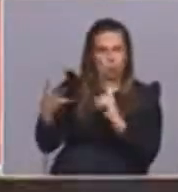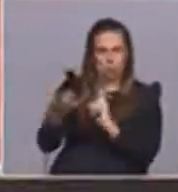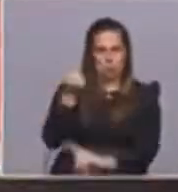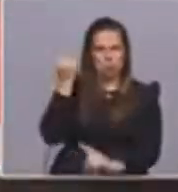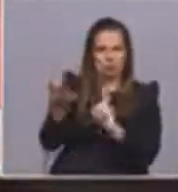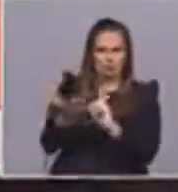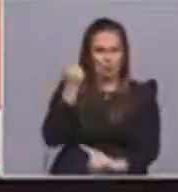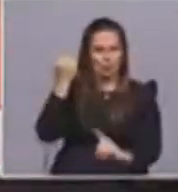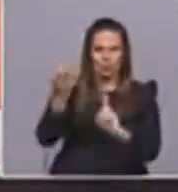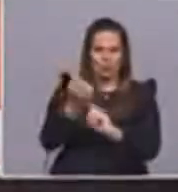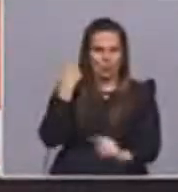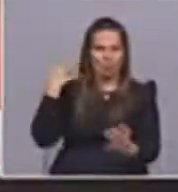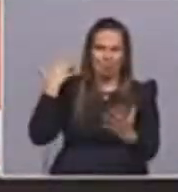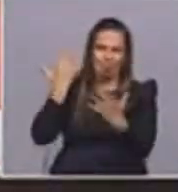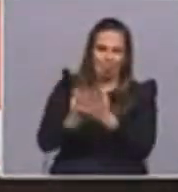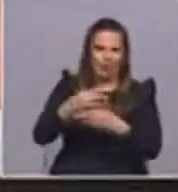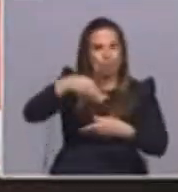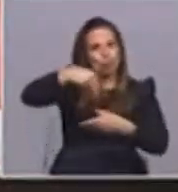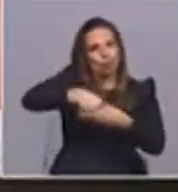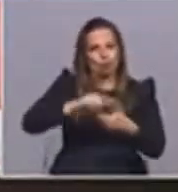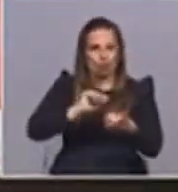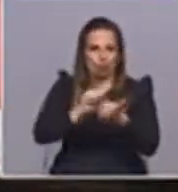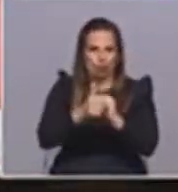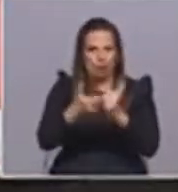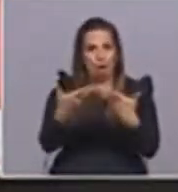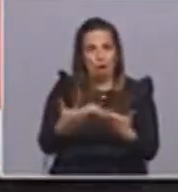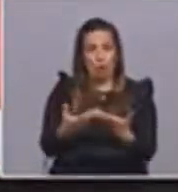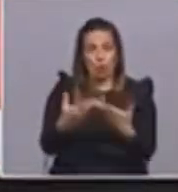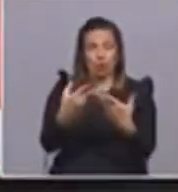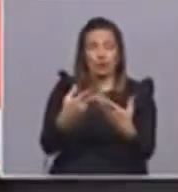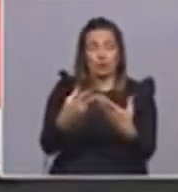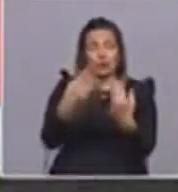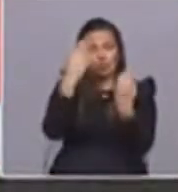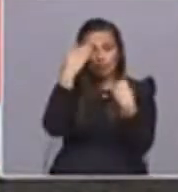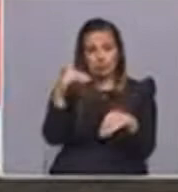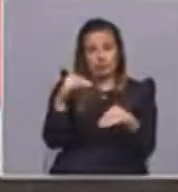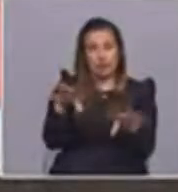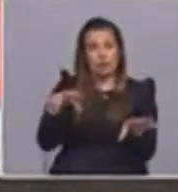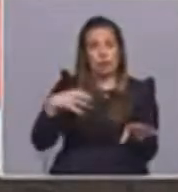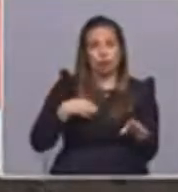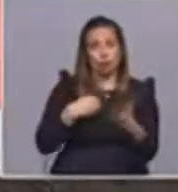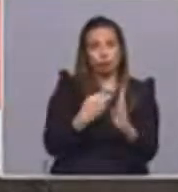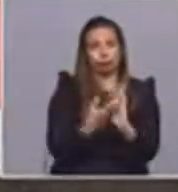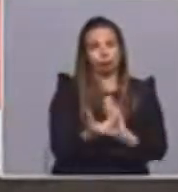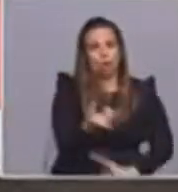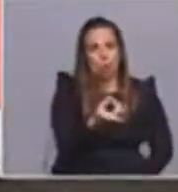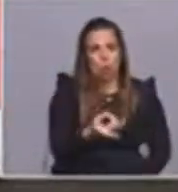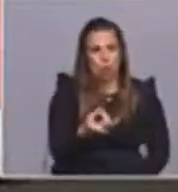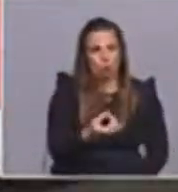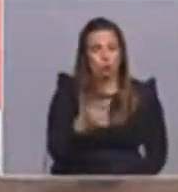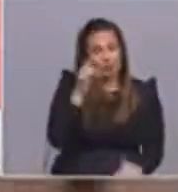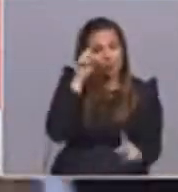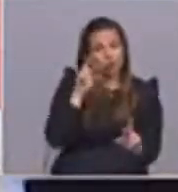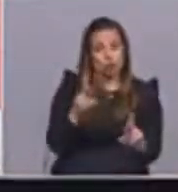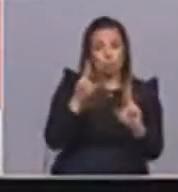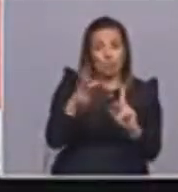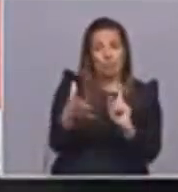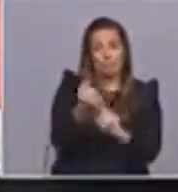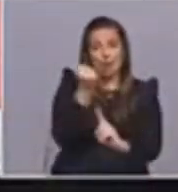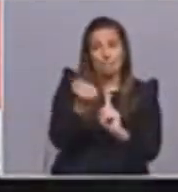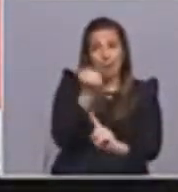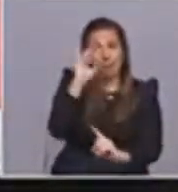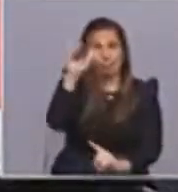da história do desporto. Vai agora treinar o nono clube da carreira e pretende construir um caminho de vitórias nos próximos anos.